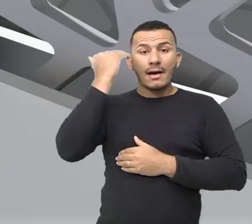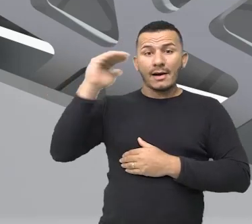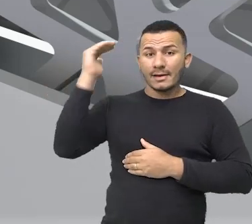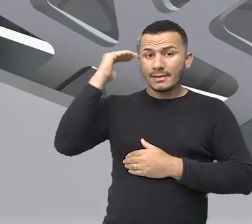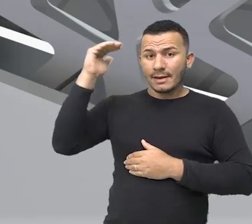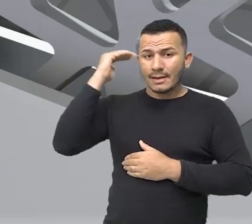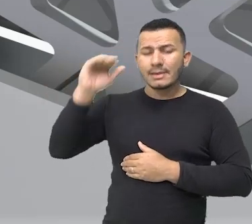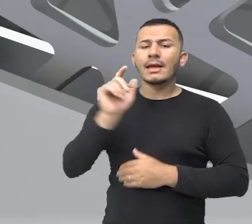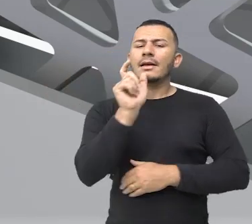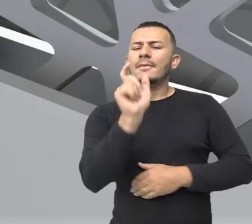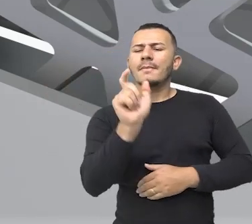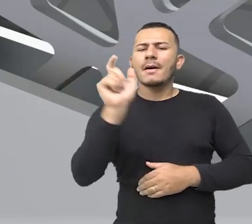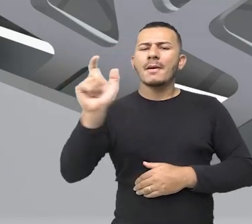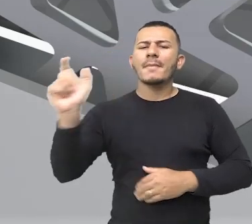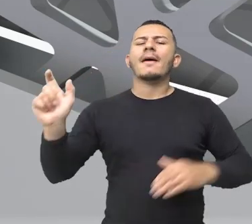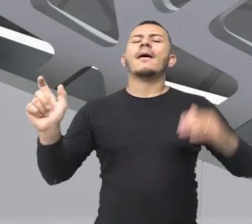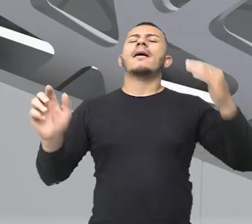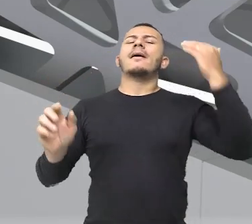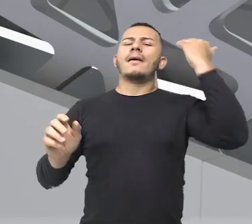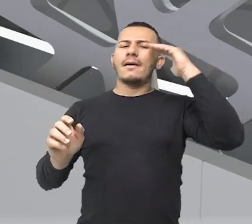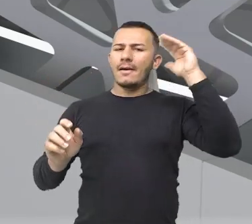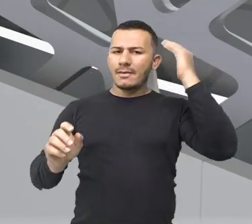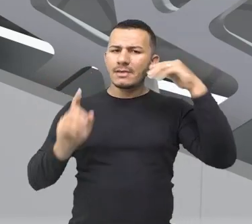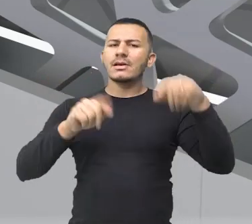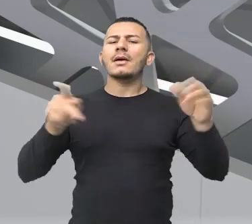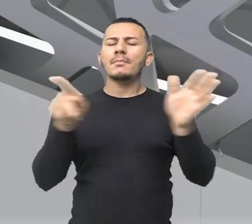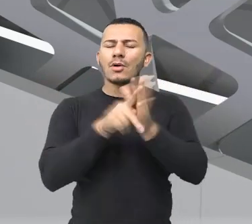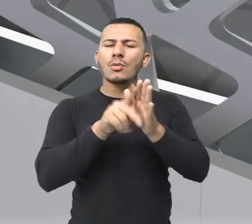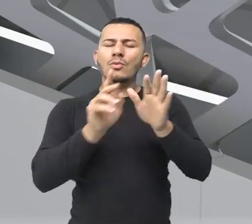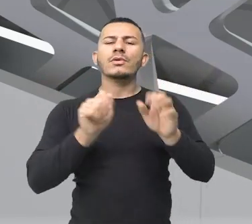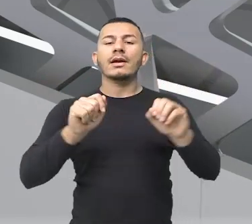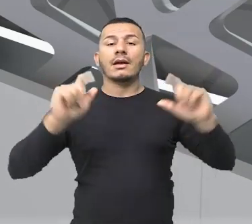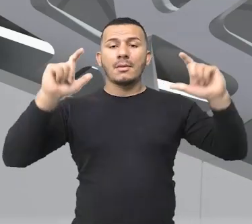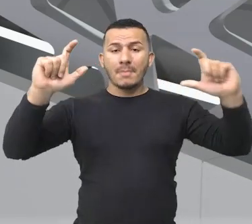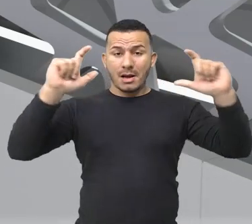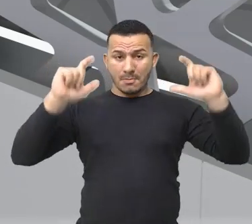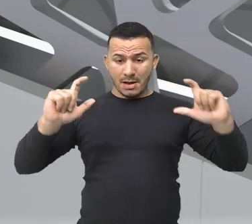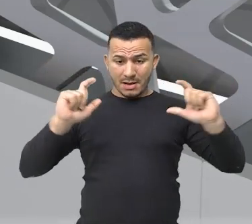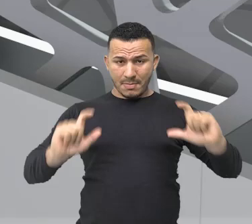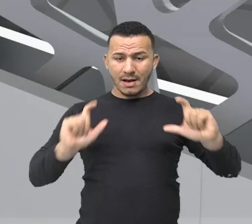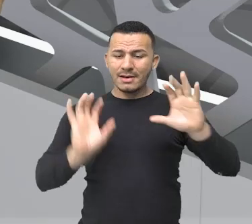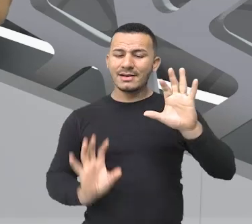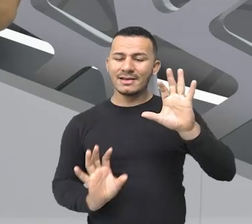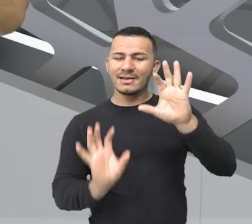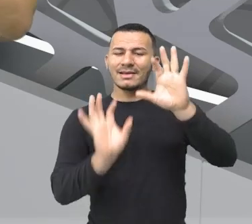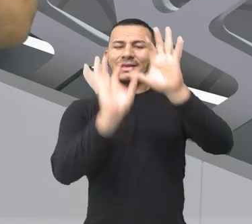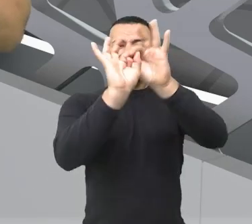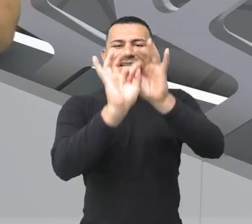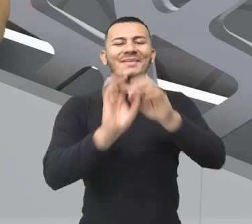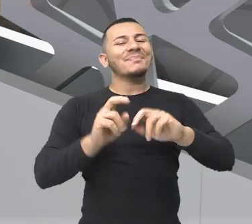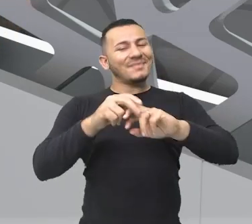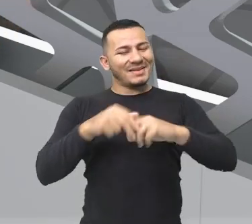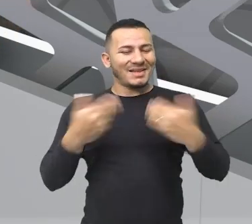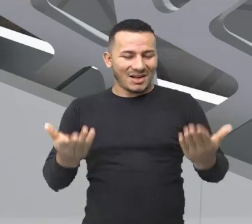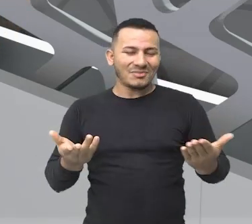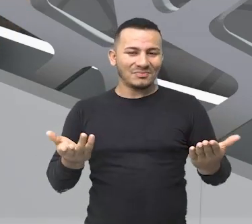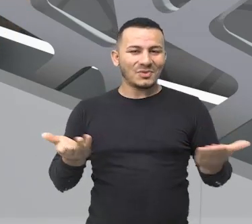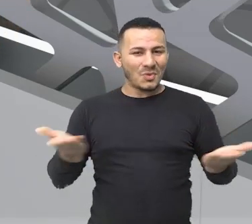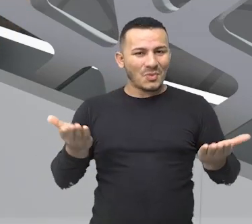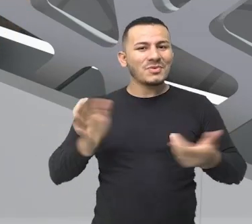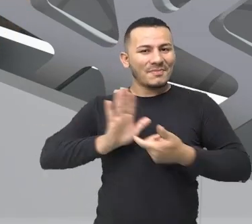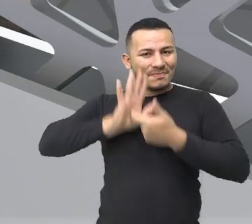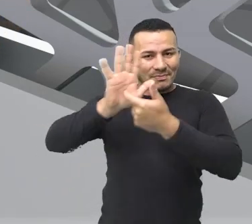palavrinhas que servem para juntar as partes do texto, dessas conexões, tá bom? Então, por isso que a gente evidenciou como o parágrafo